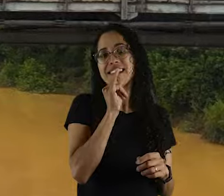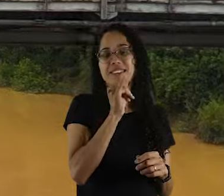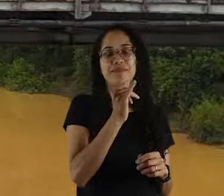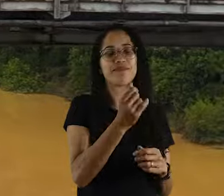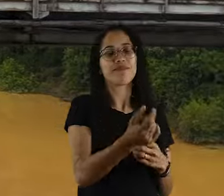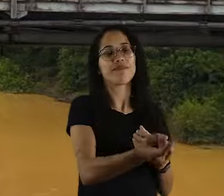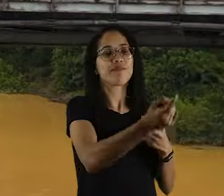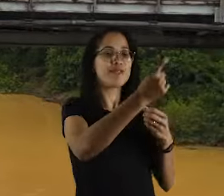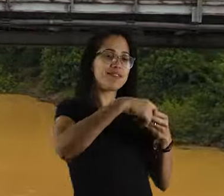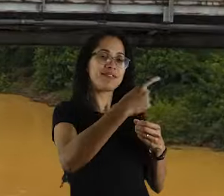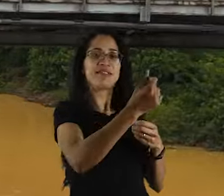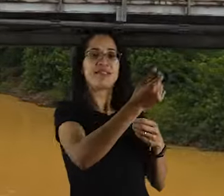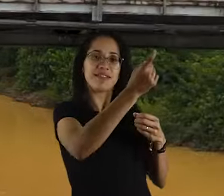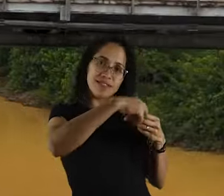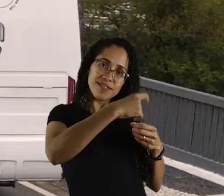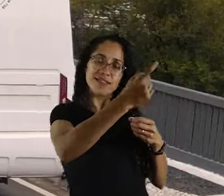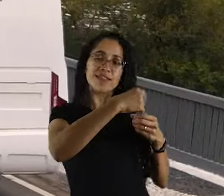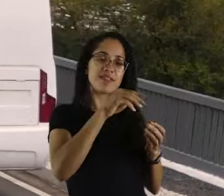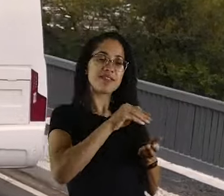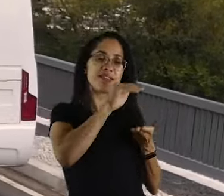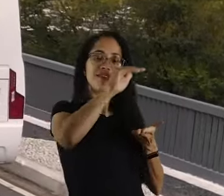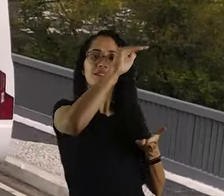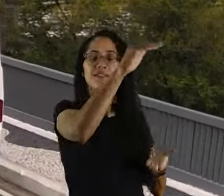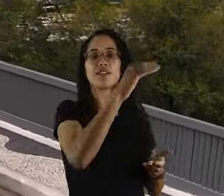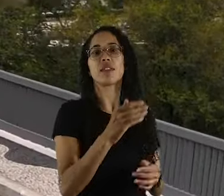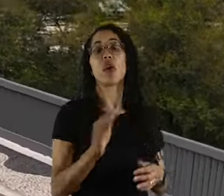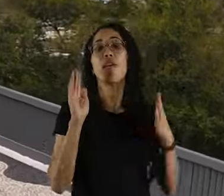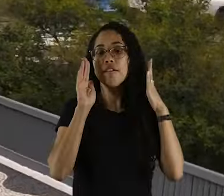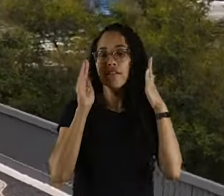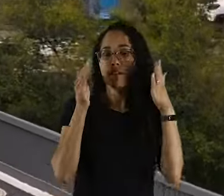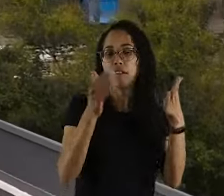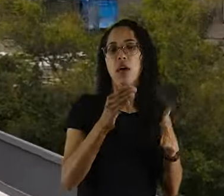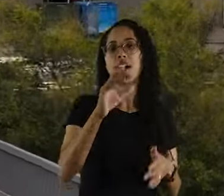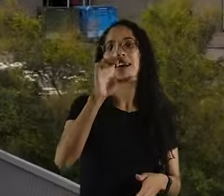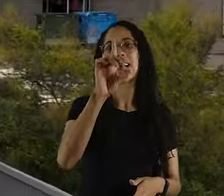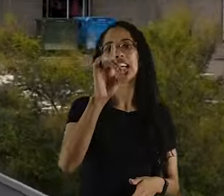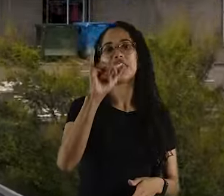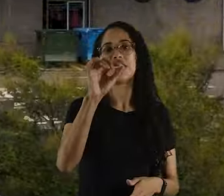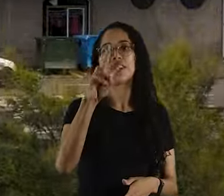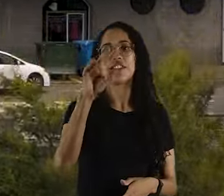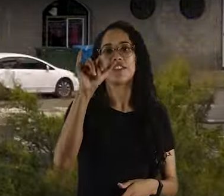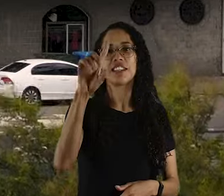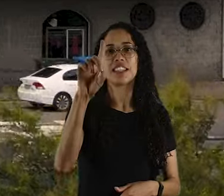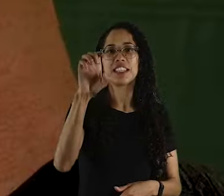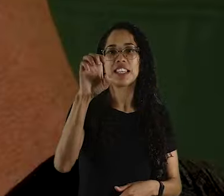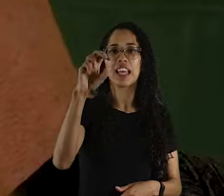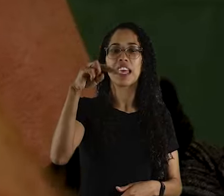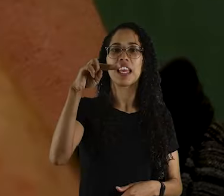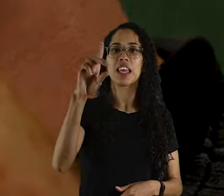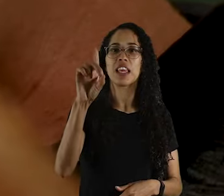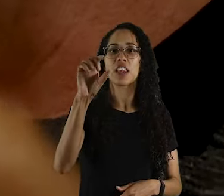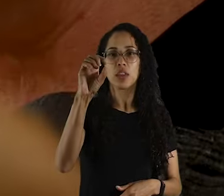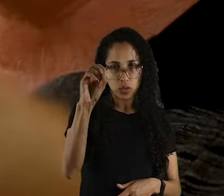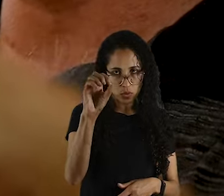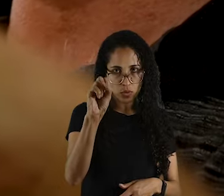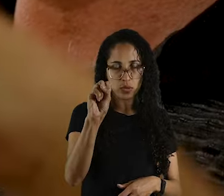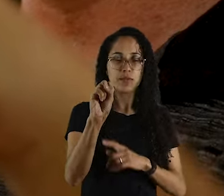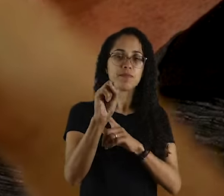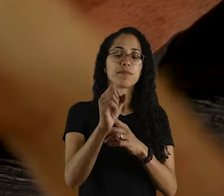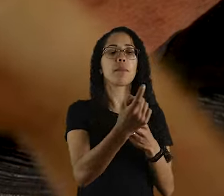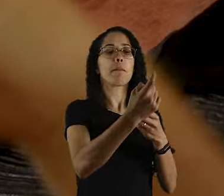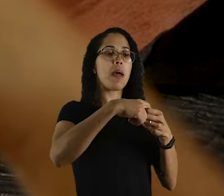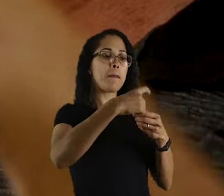de construção de patrimônio. Se tu focar em dividendos, lá na aposentadoria tu vai ter um patrimônio razoável e tu vai